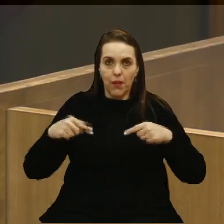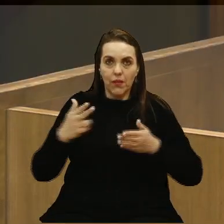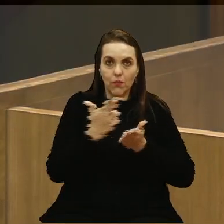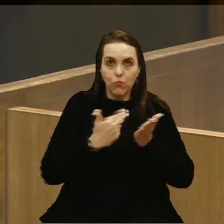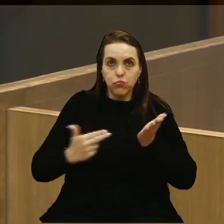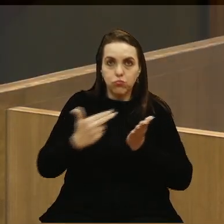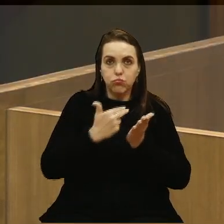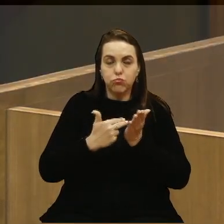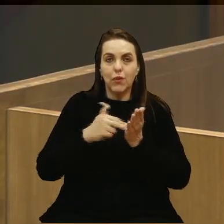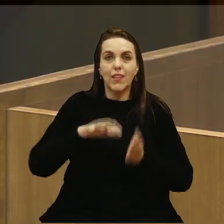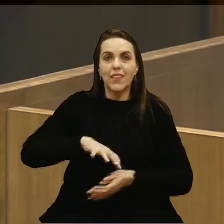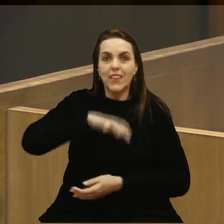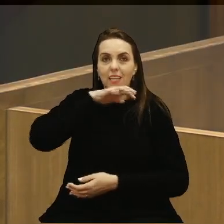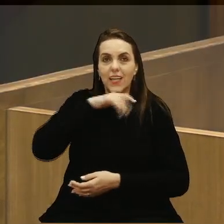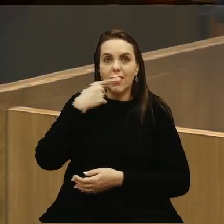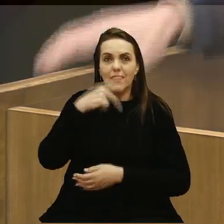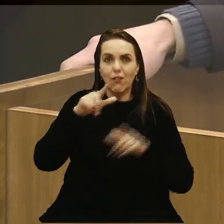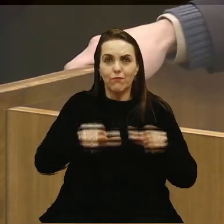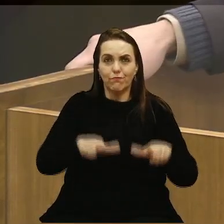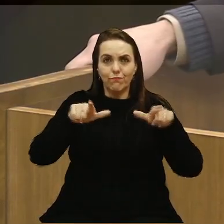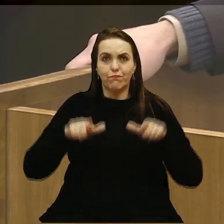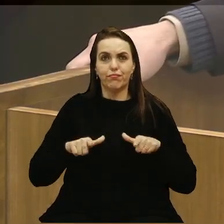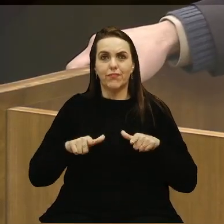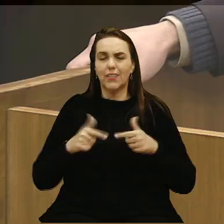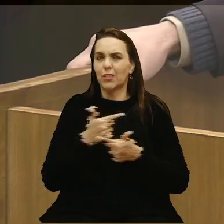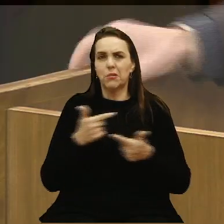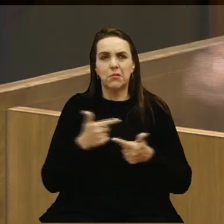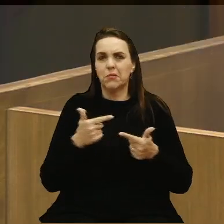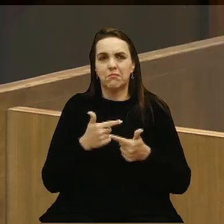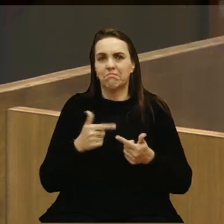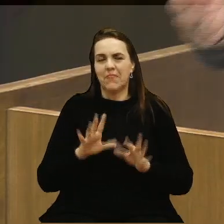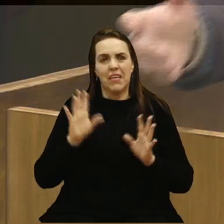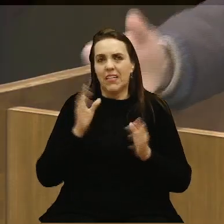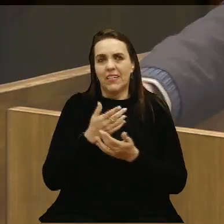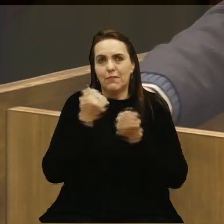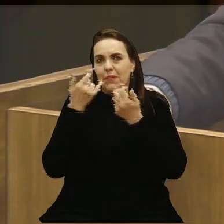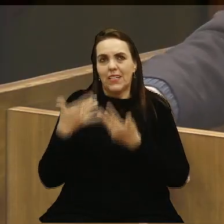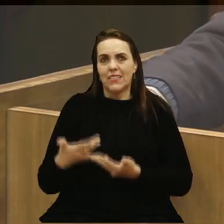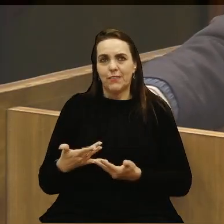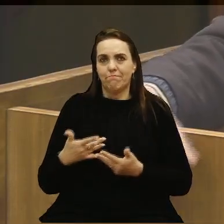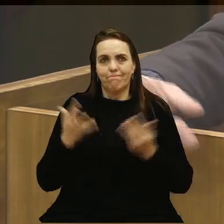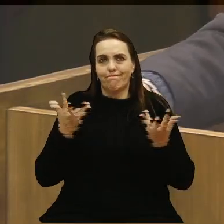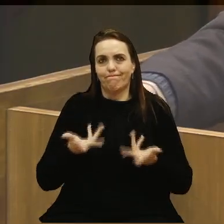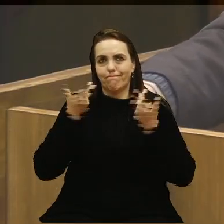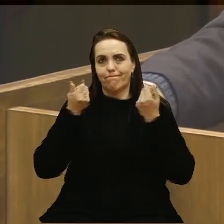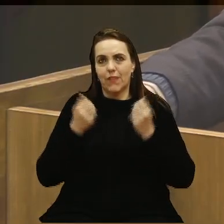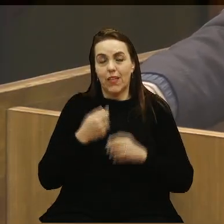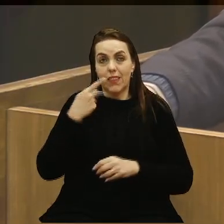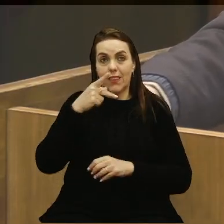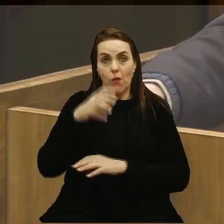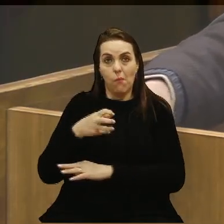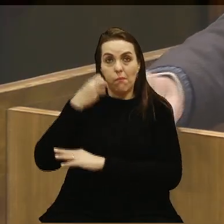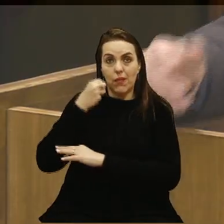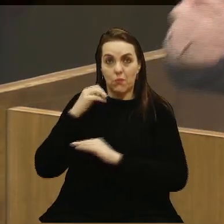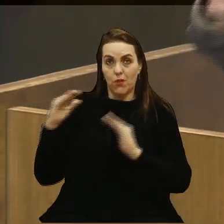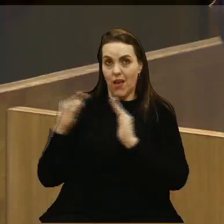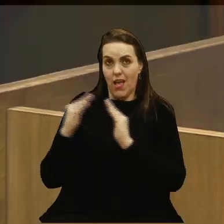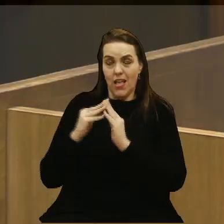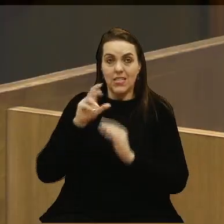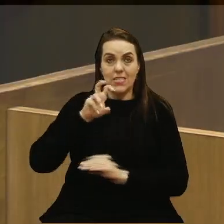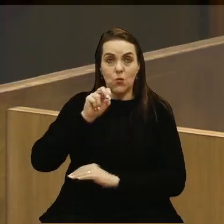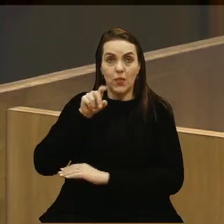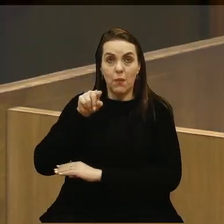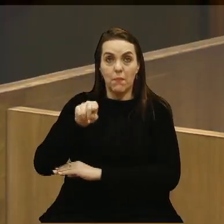terreno regularizado. Isso não tem preço. Se hoje o seu patrimônio tem um custo de 50 mil, ele